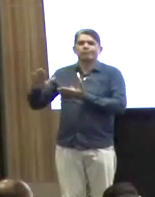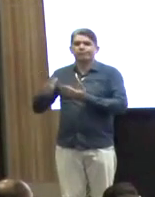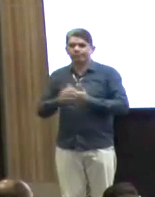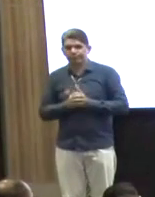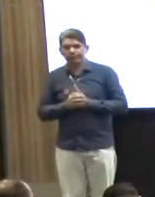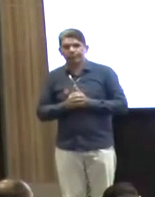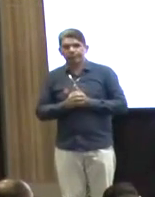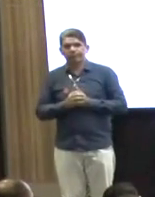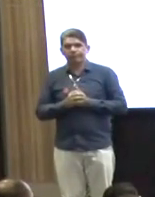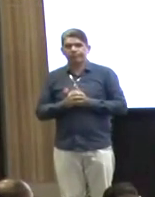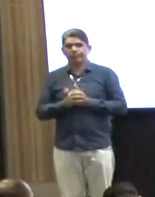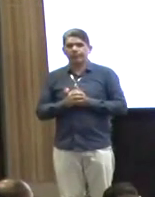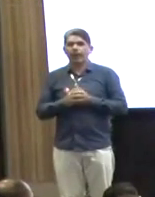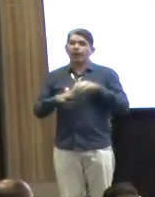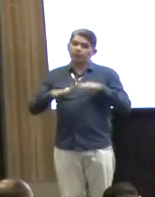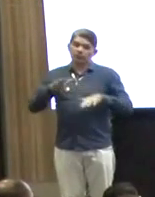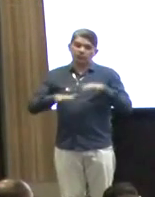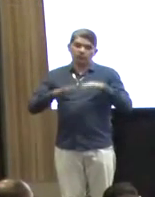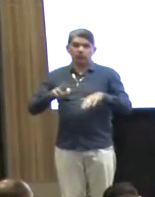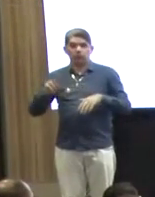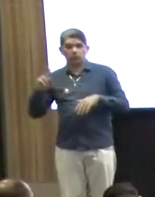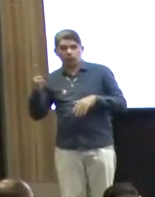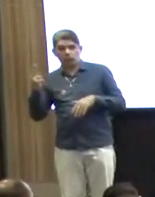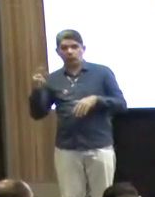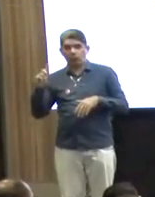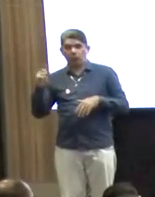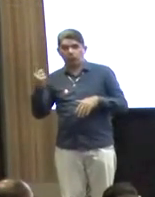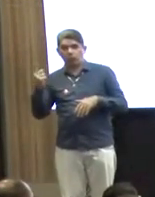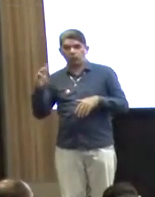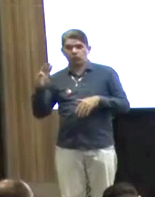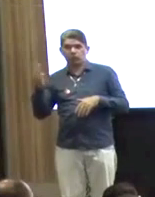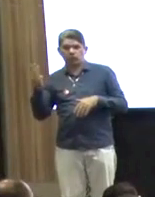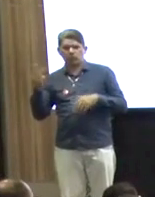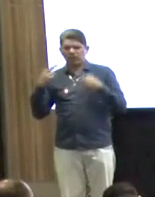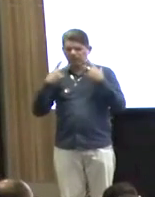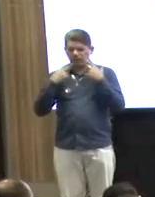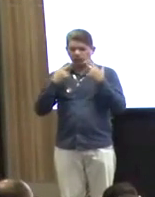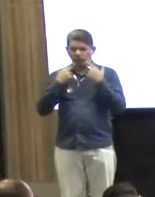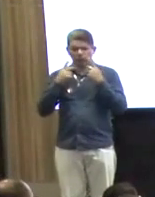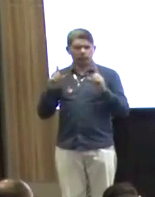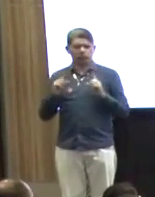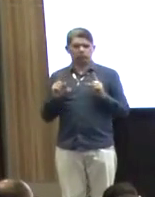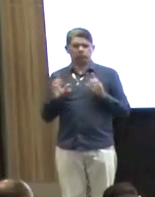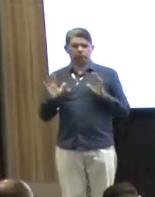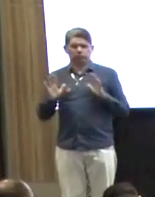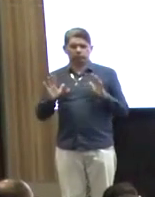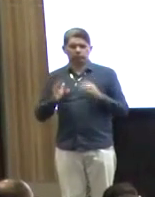Mesmo quando um só, ou quando são dois, ou quando são três, nós começamos... então é natural. Não.